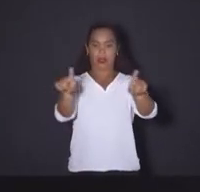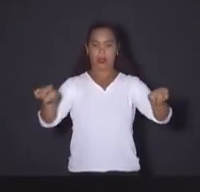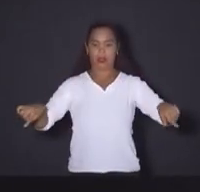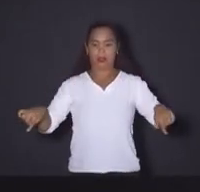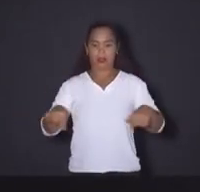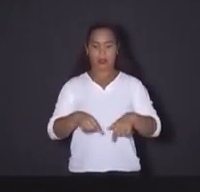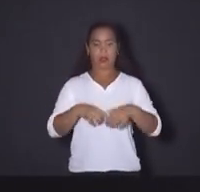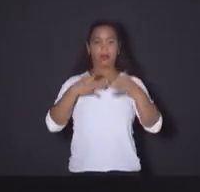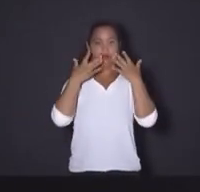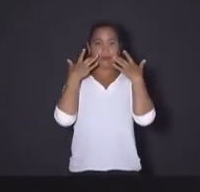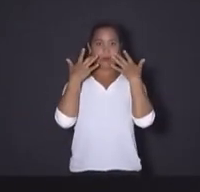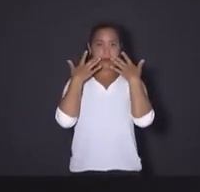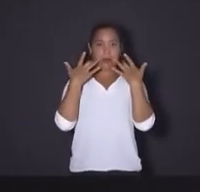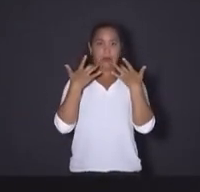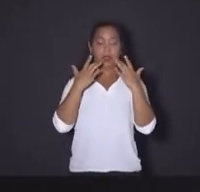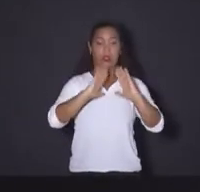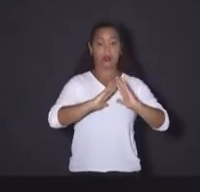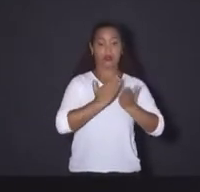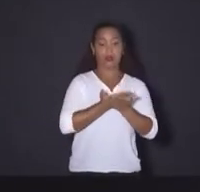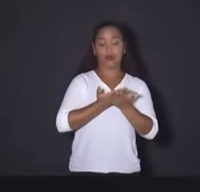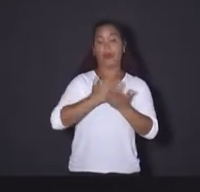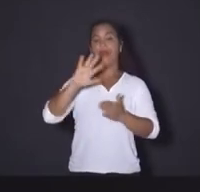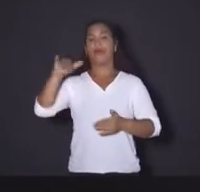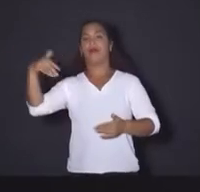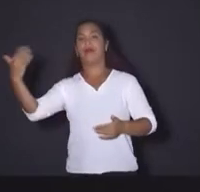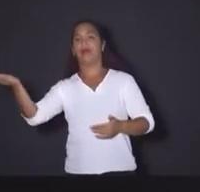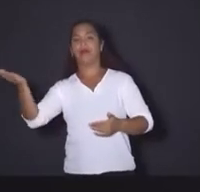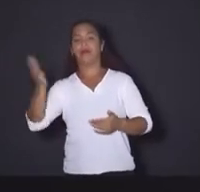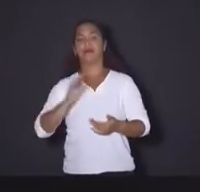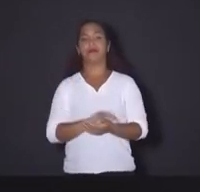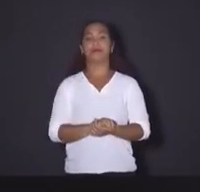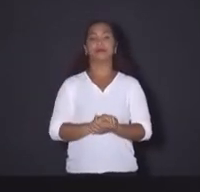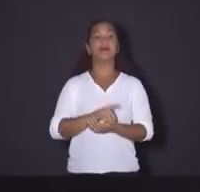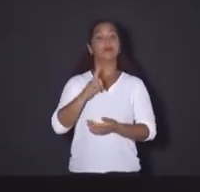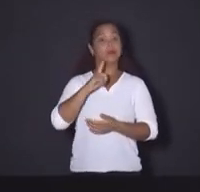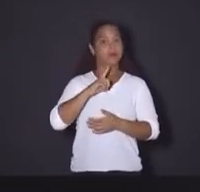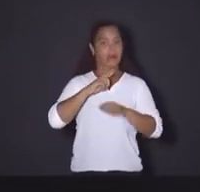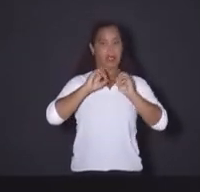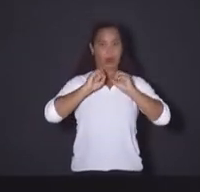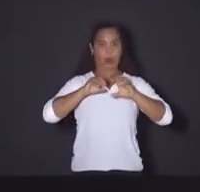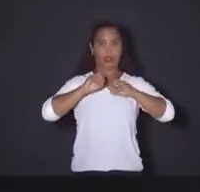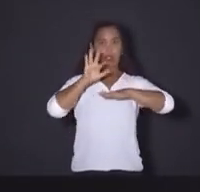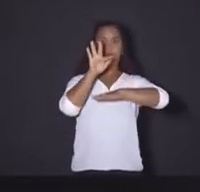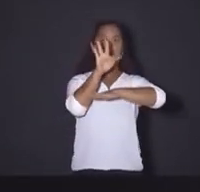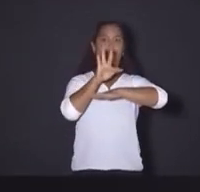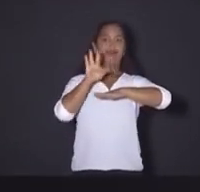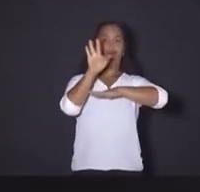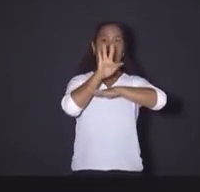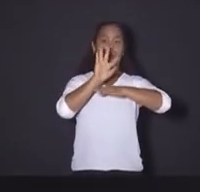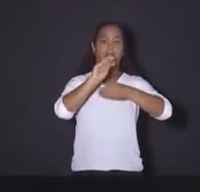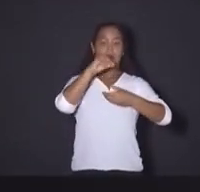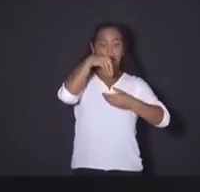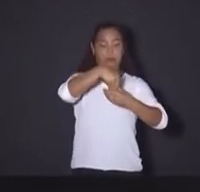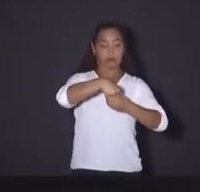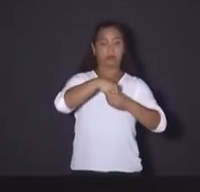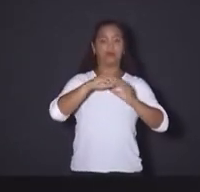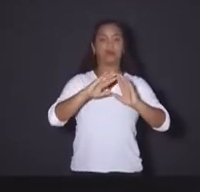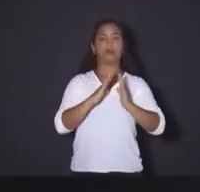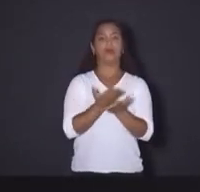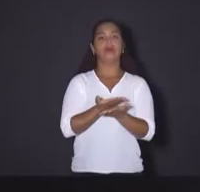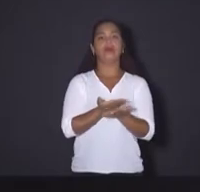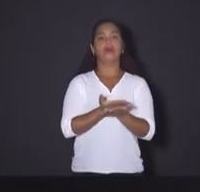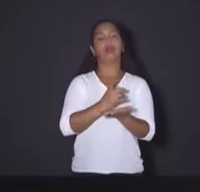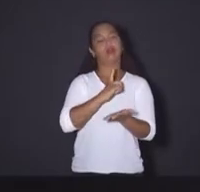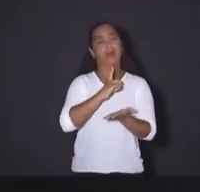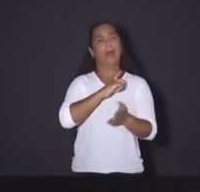ensaio, fora da escola. Né? E tem a educação formal também, que é a da escola, mas só ela também é diversa, porque você